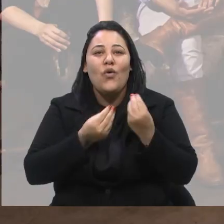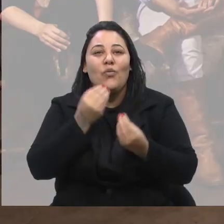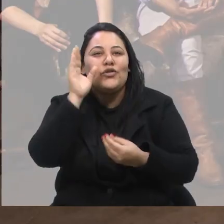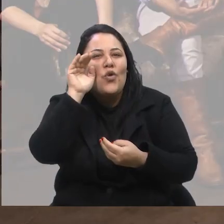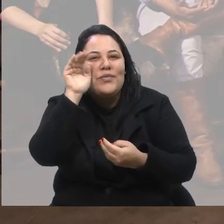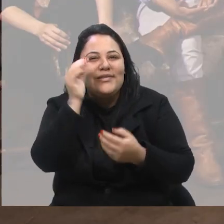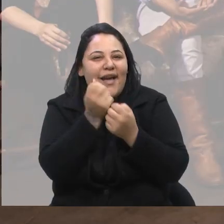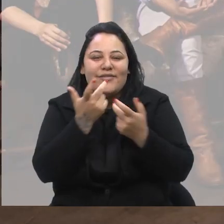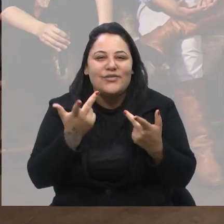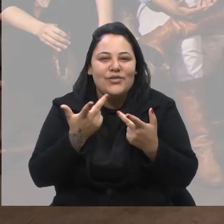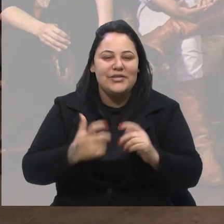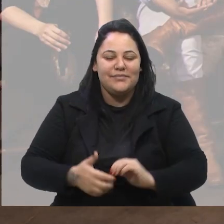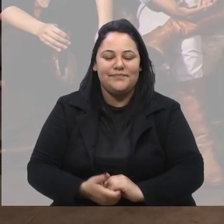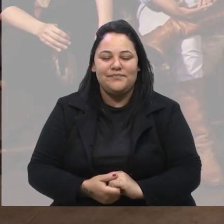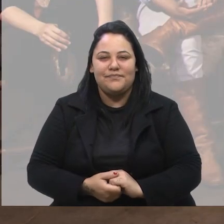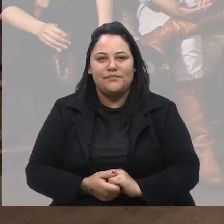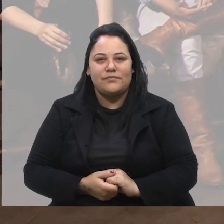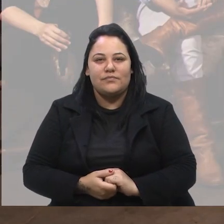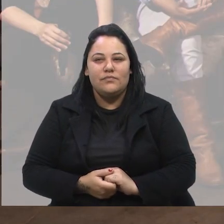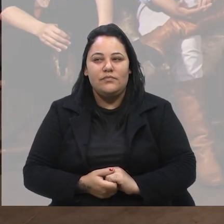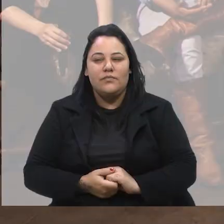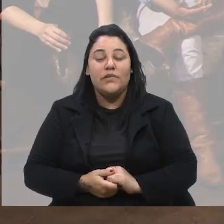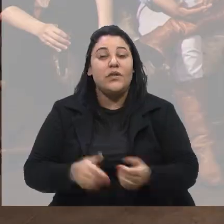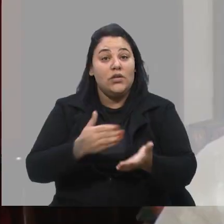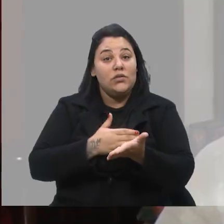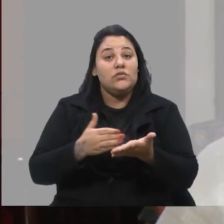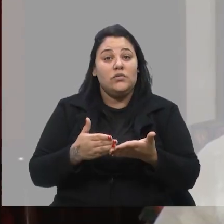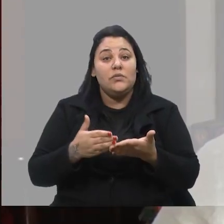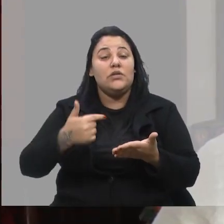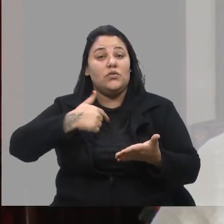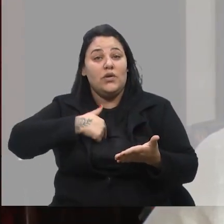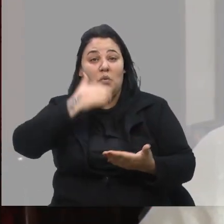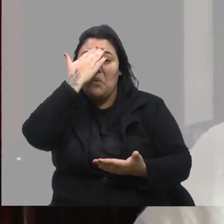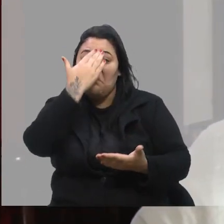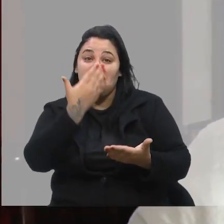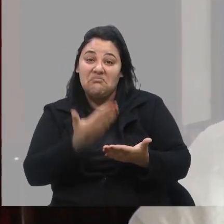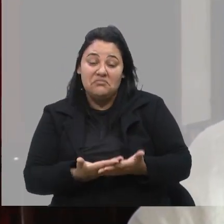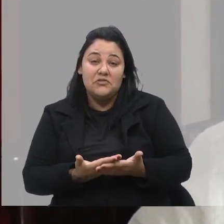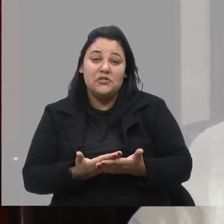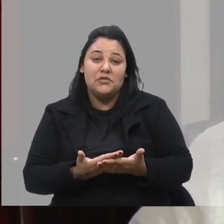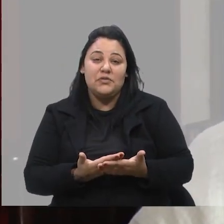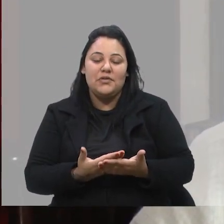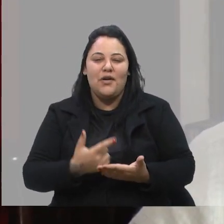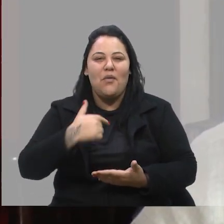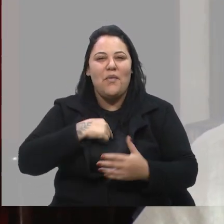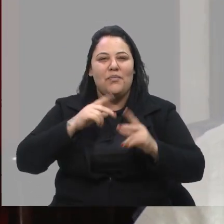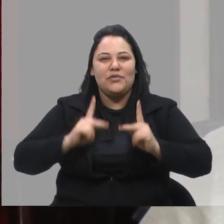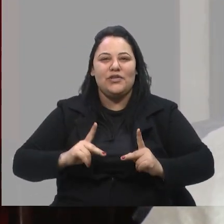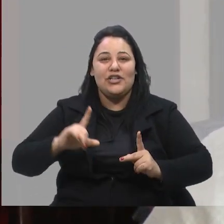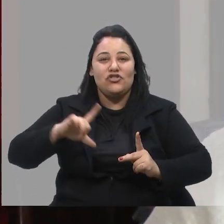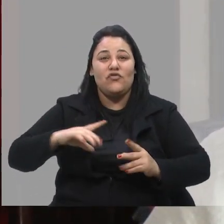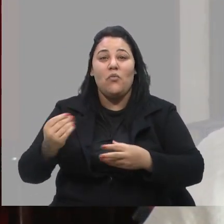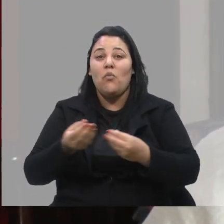isso? Eu, inicialmente, acredito que eu sou uma pessoa que tive muitas oportunidades de poder